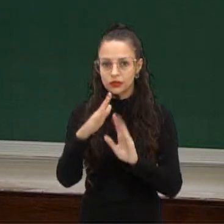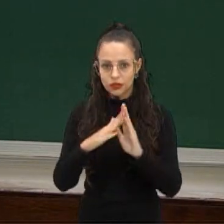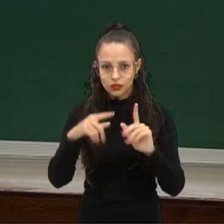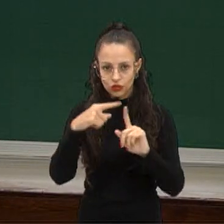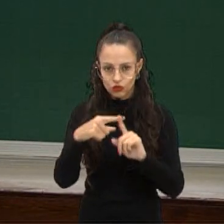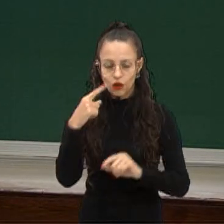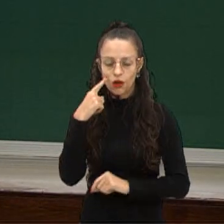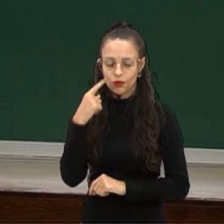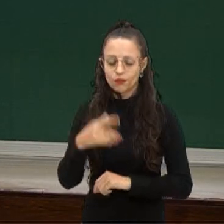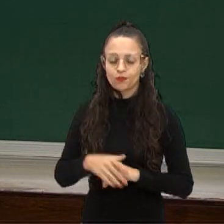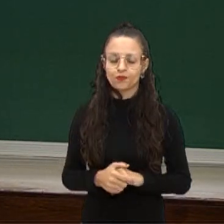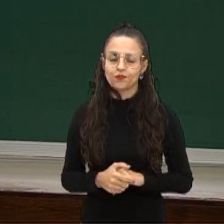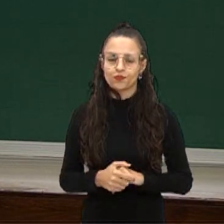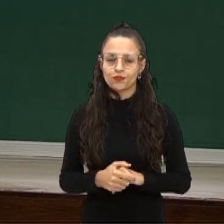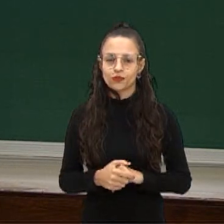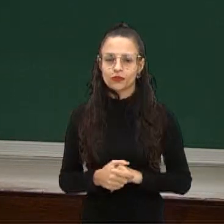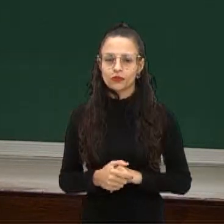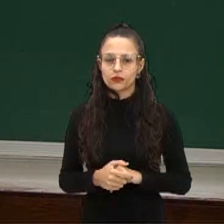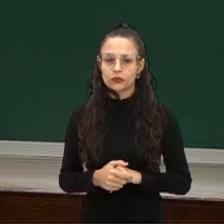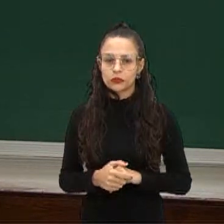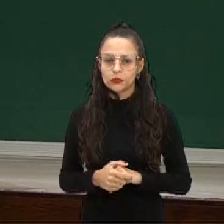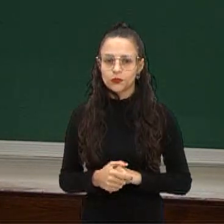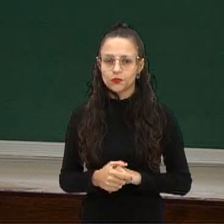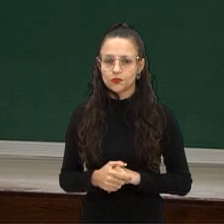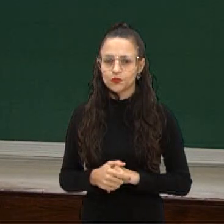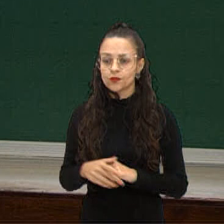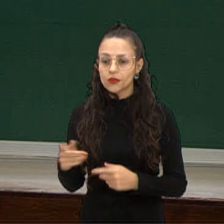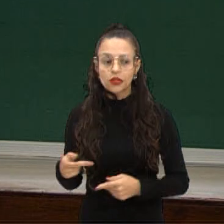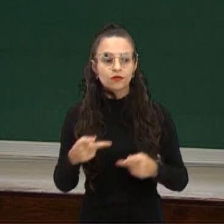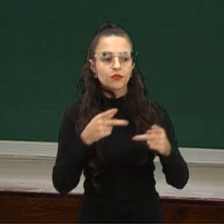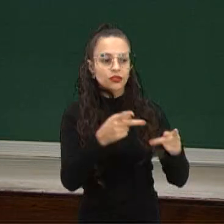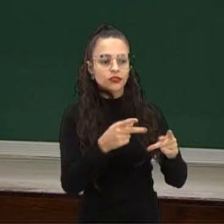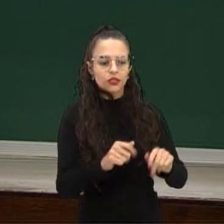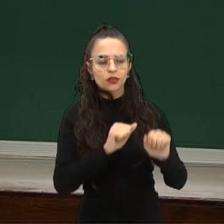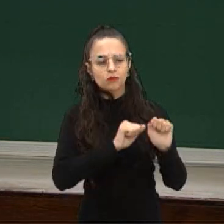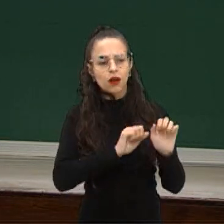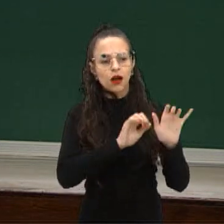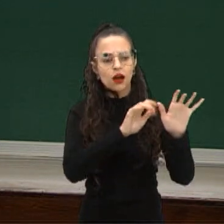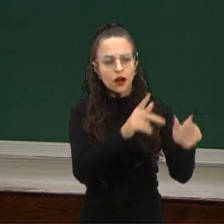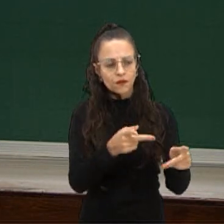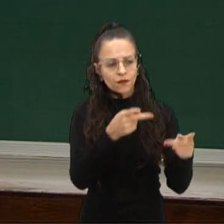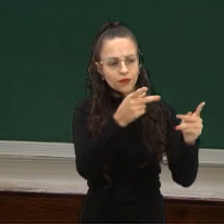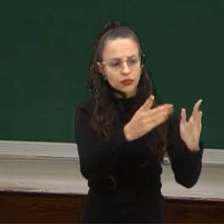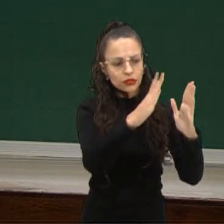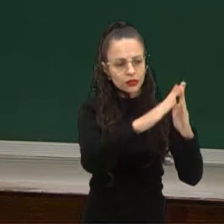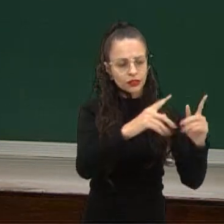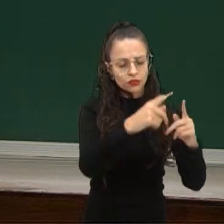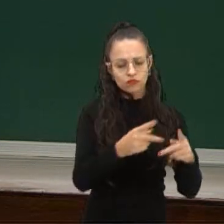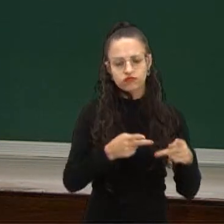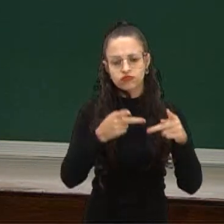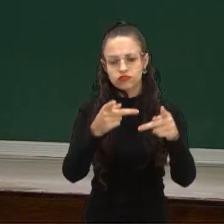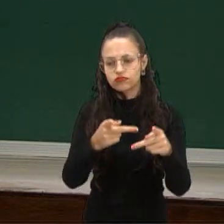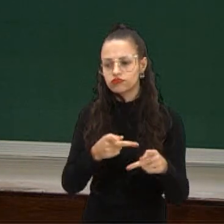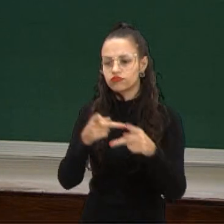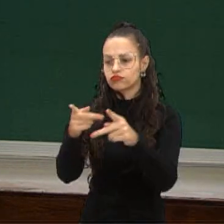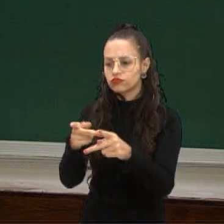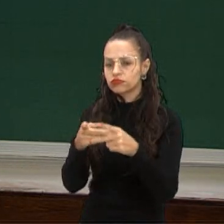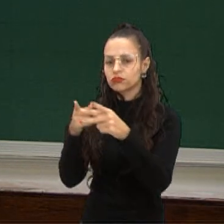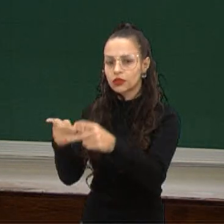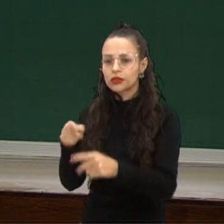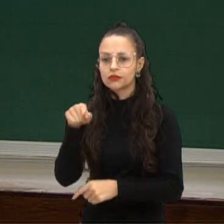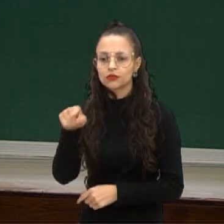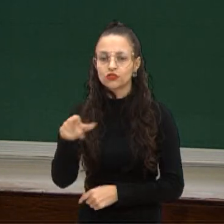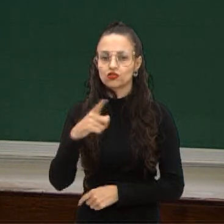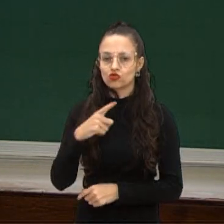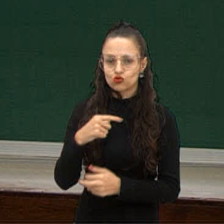ela. Então, assim, eles vinham visitar os templos, diversos lugares. Normalmente os templos, eles tinham que ter alguma